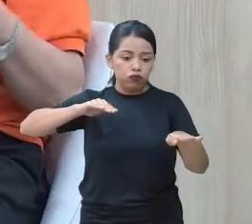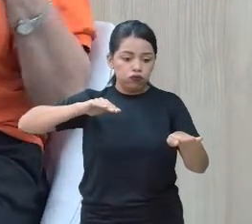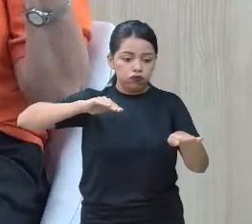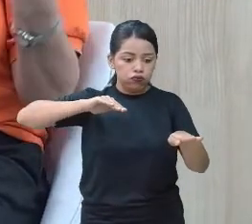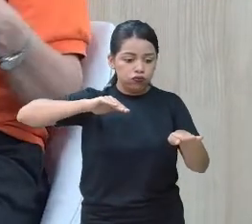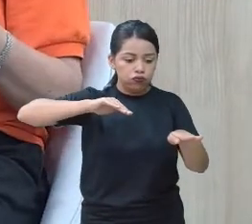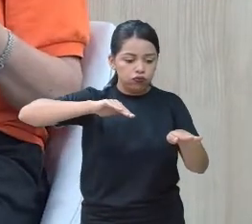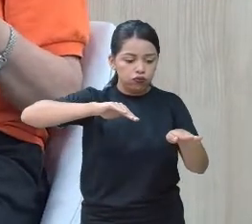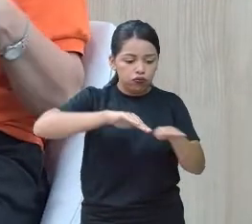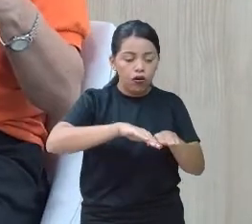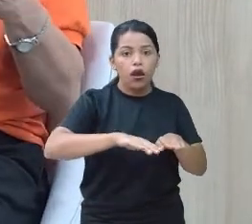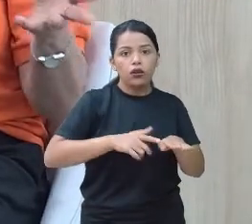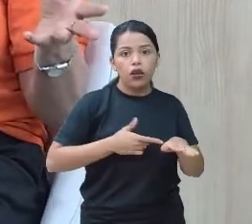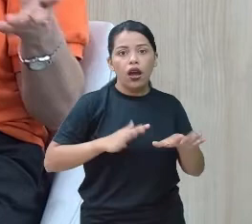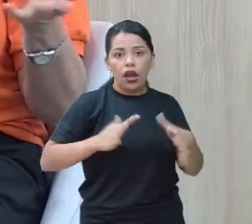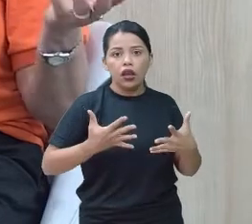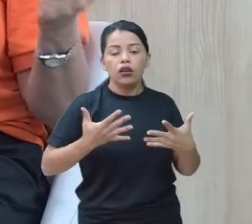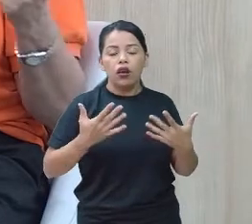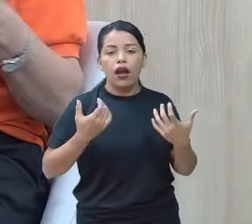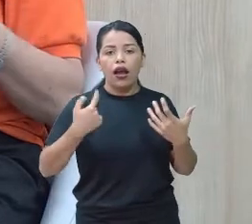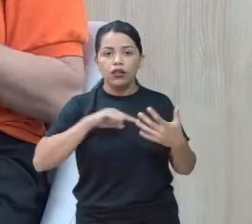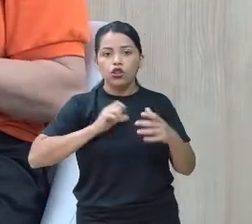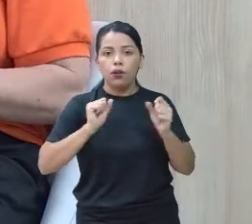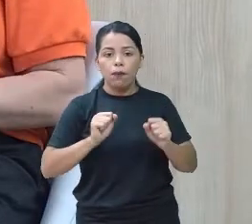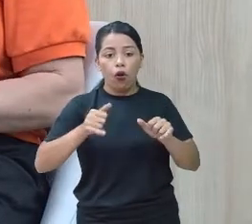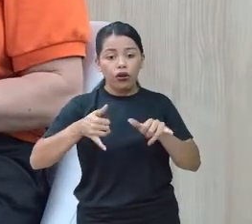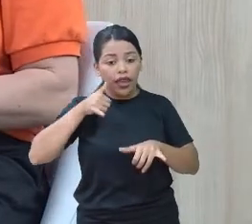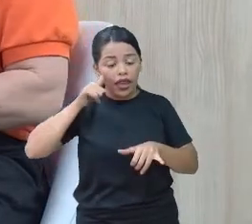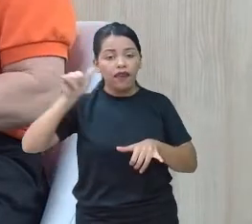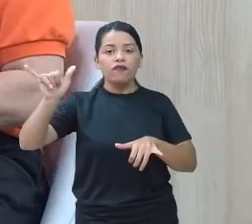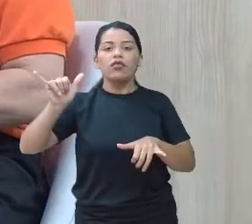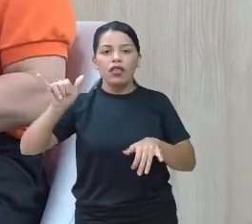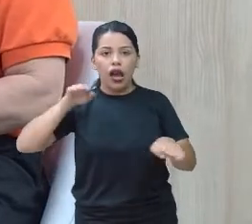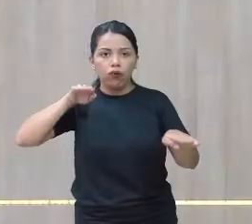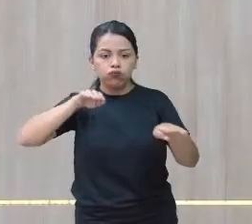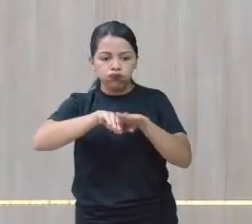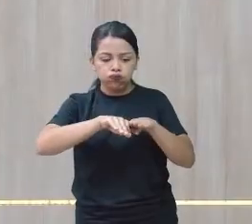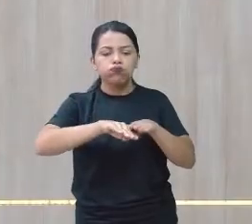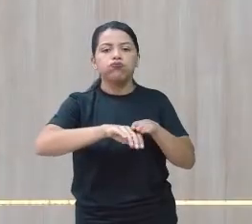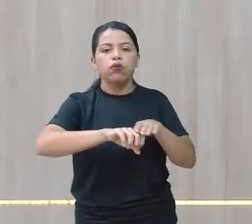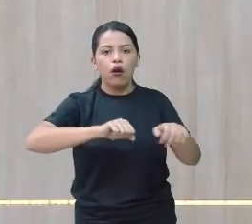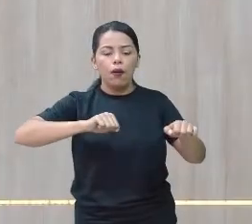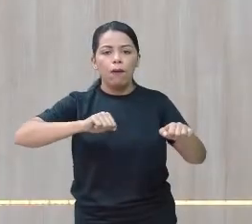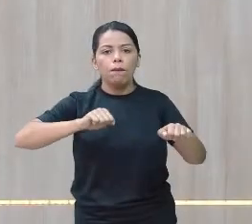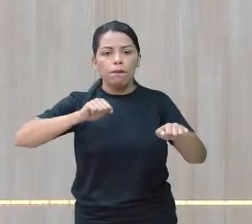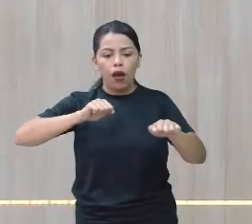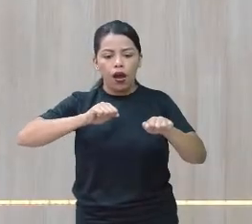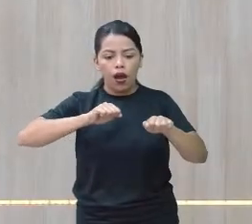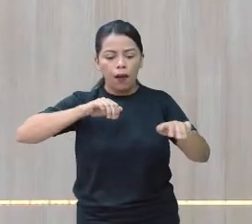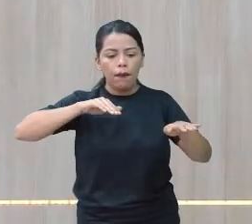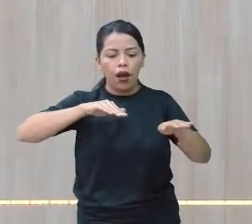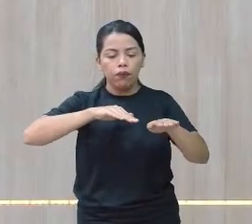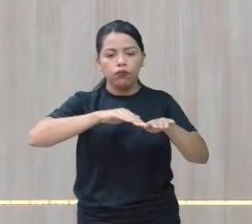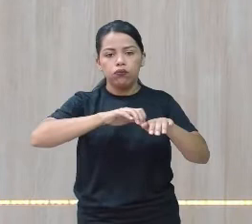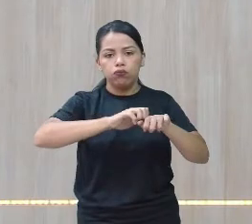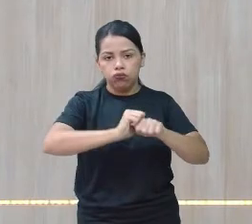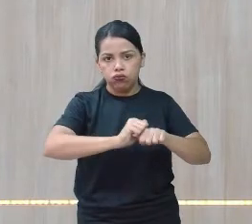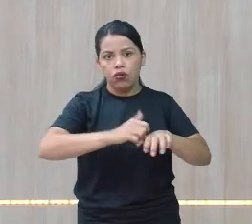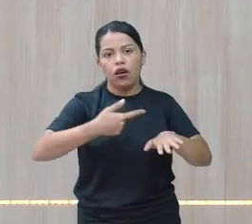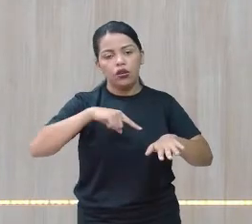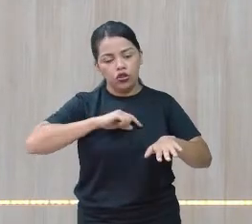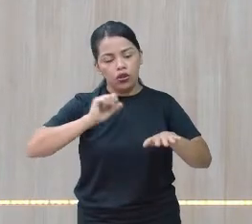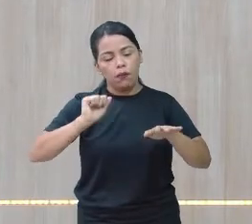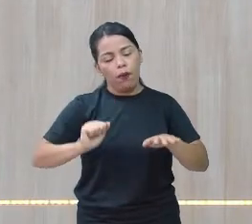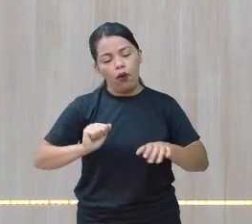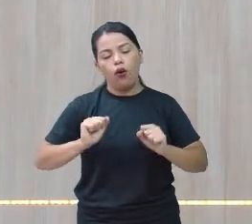isso aí são exemplos que podemos citar do nosso dia a dia. Vejam, Cláudia trouxe a questão aí de um exemplo,